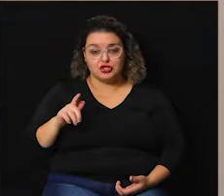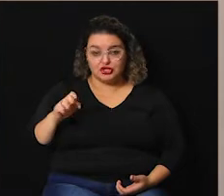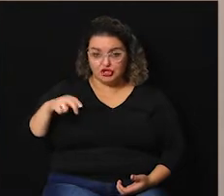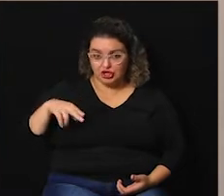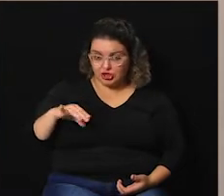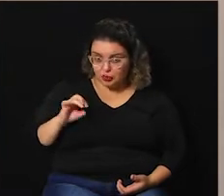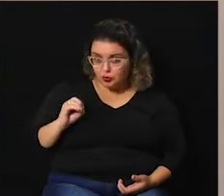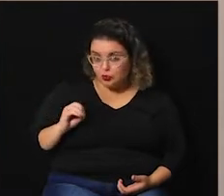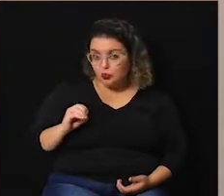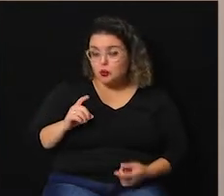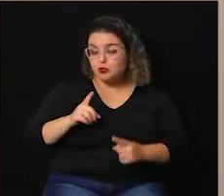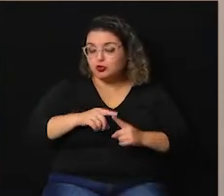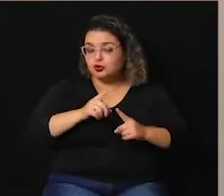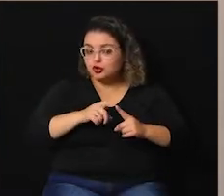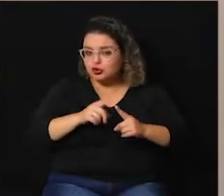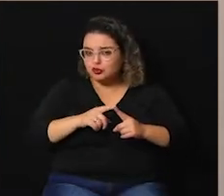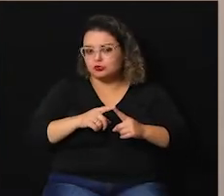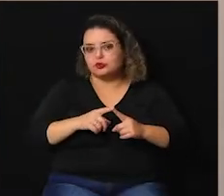dihidrotestosterona. Então,